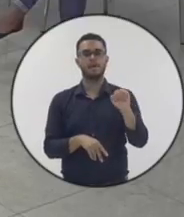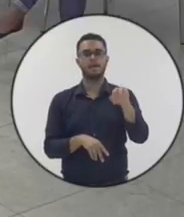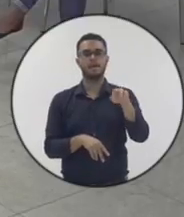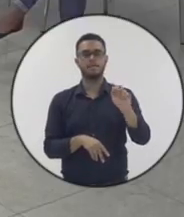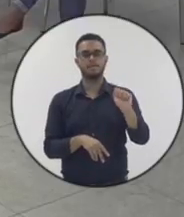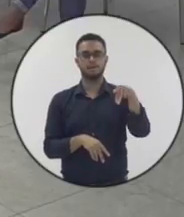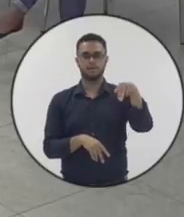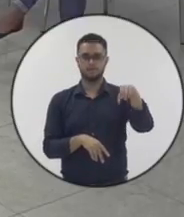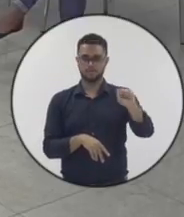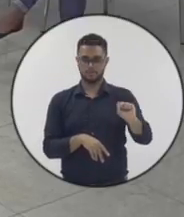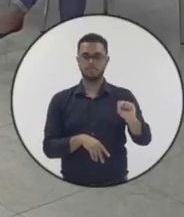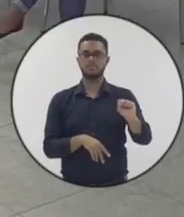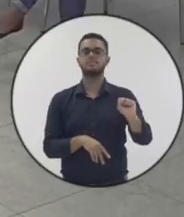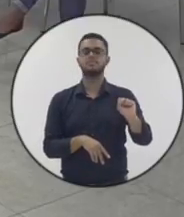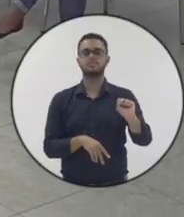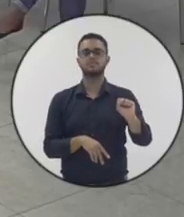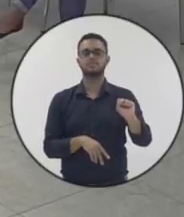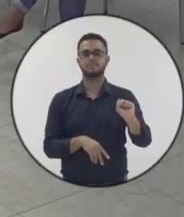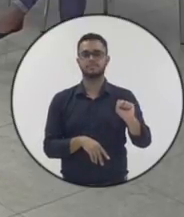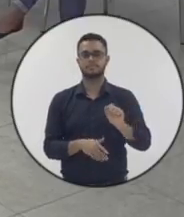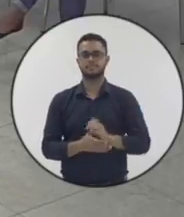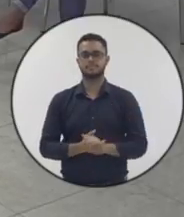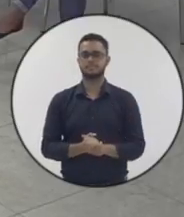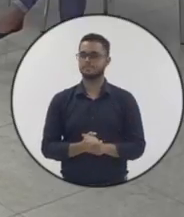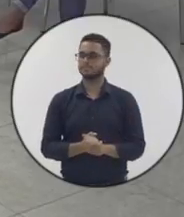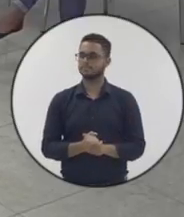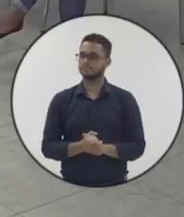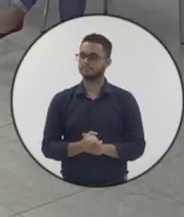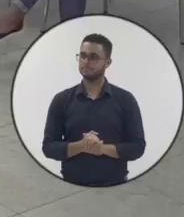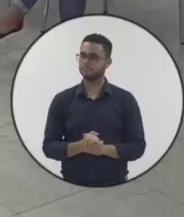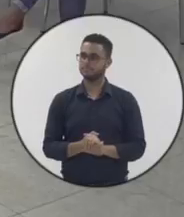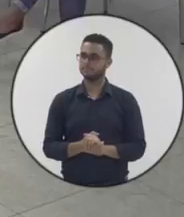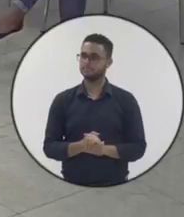de Travestis e Transsexuais Negras e Negros do Brasil.